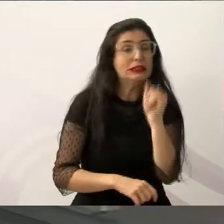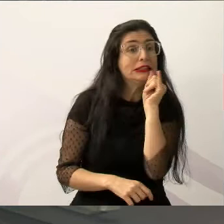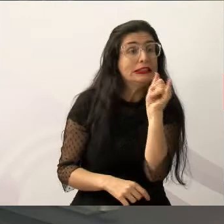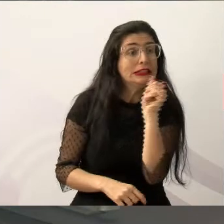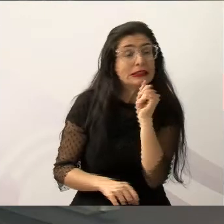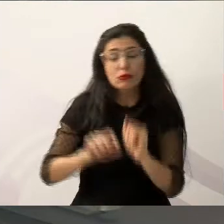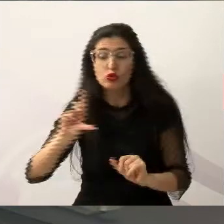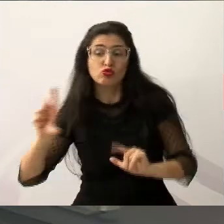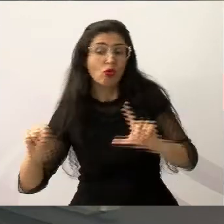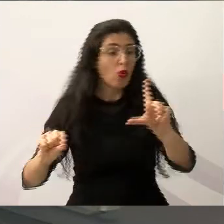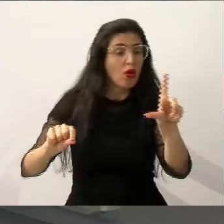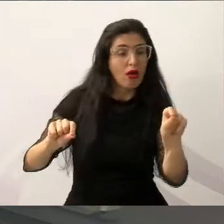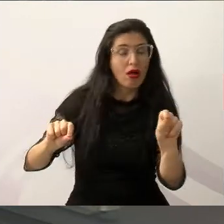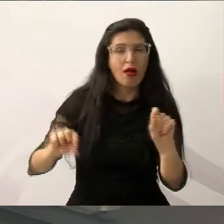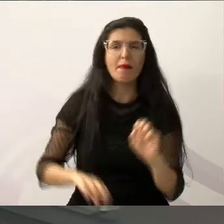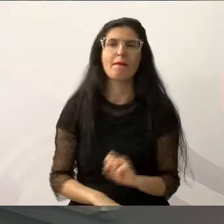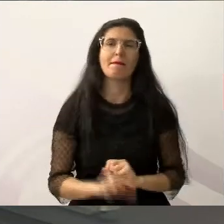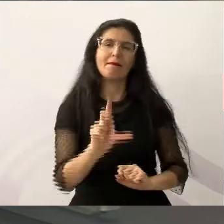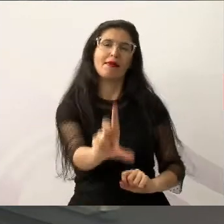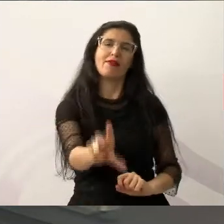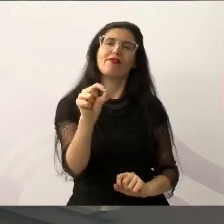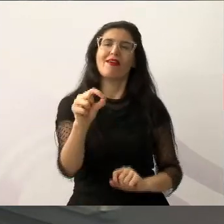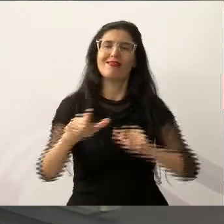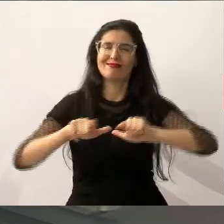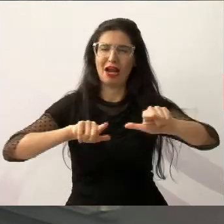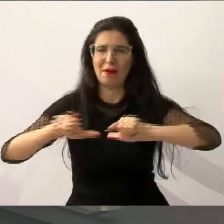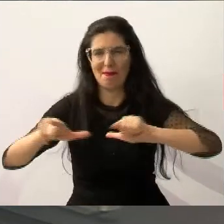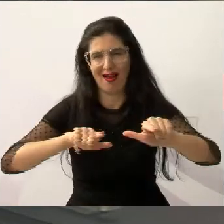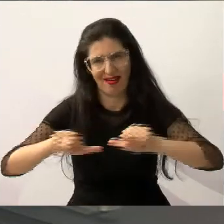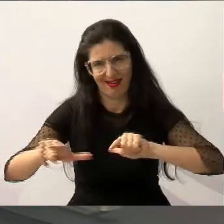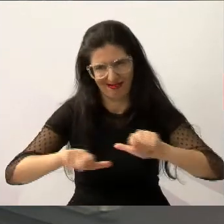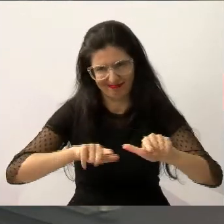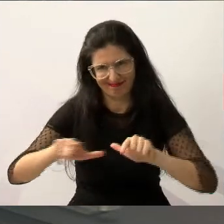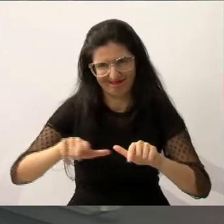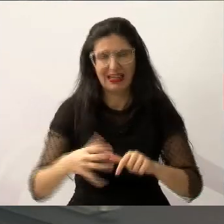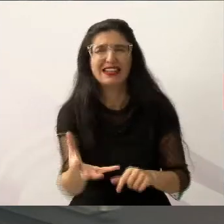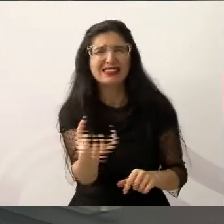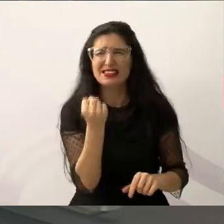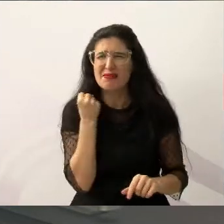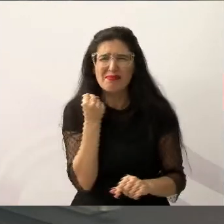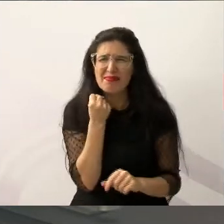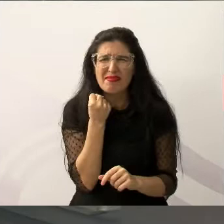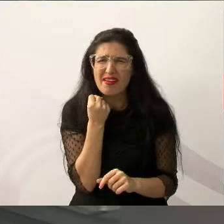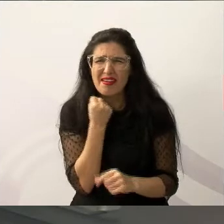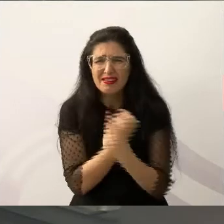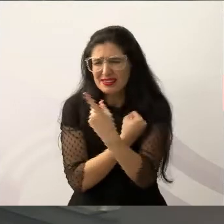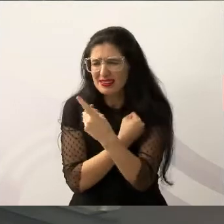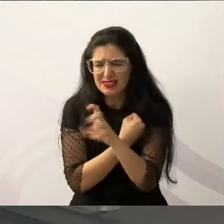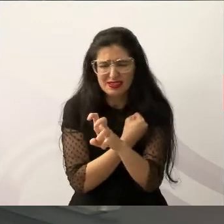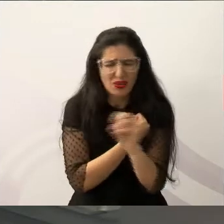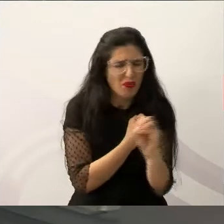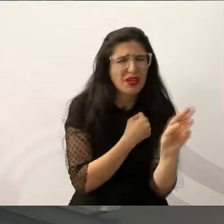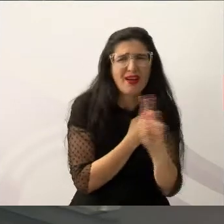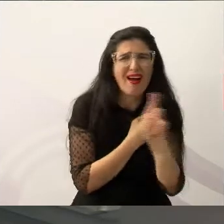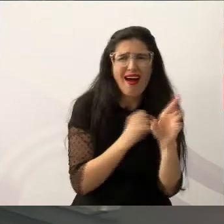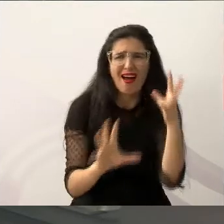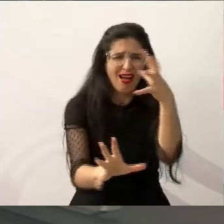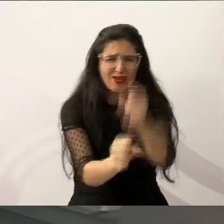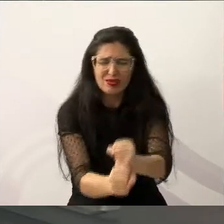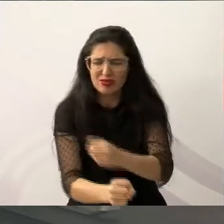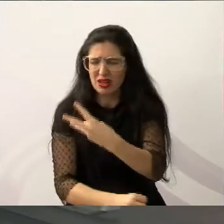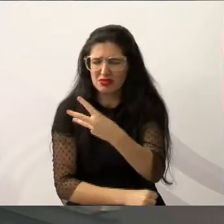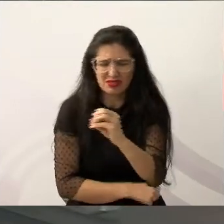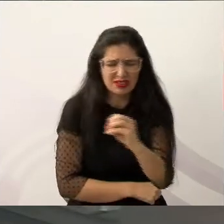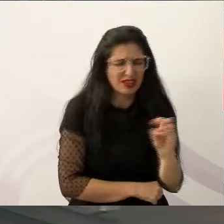prefeririam o quê? Trabalhar do que receber 2 parcelas de R$150 ou 2 cestas